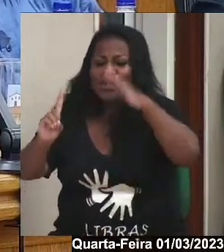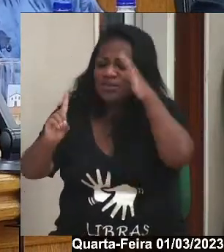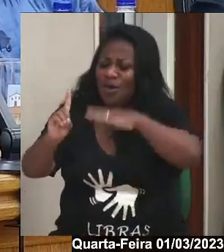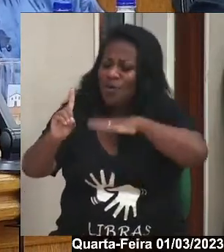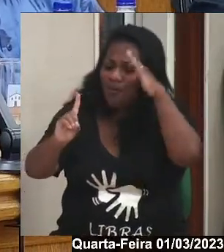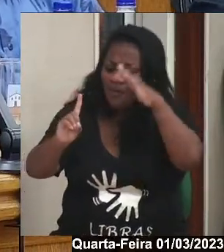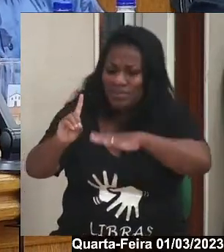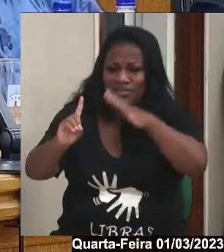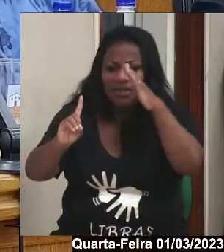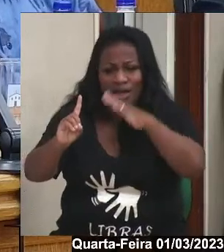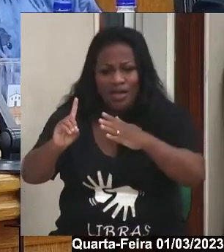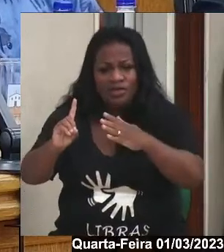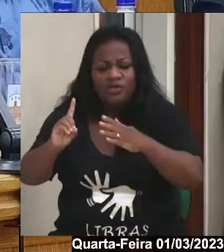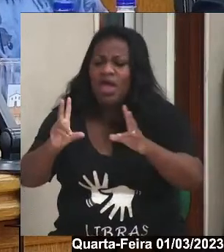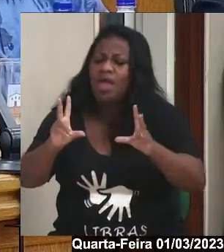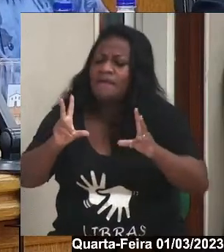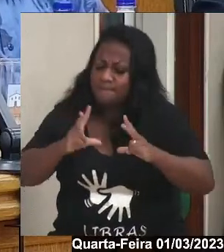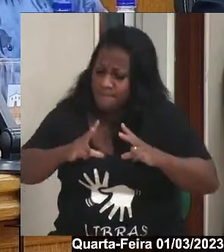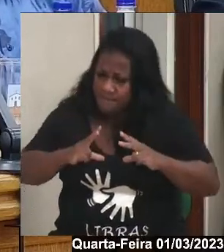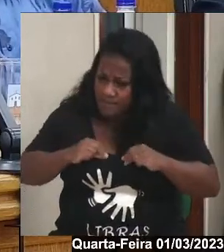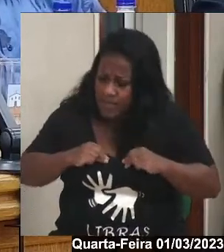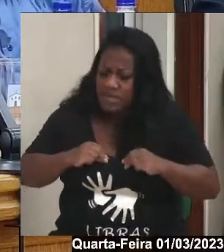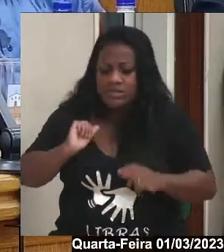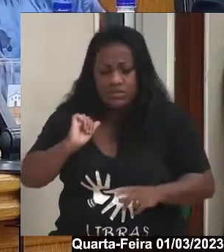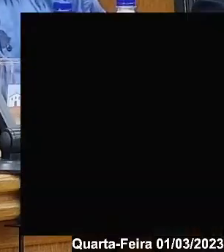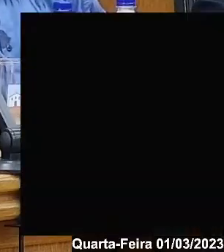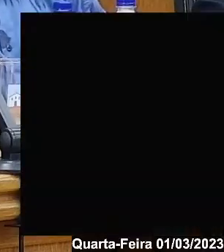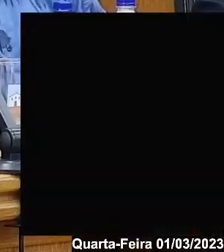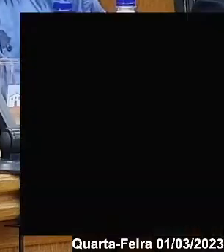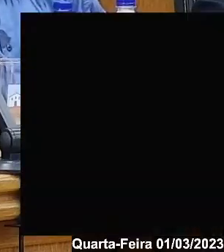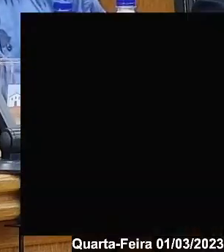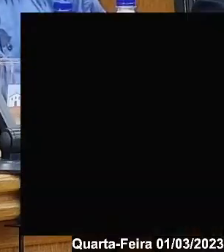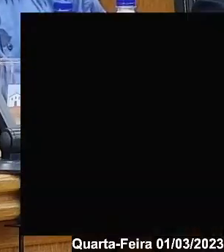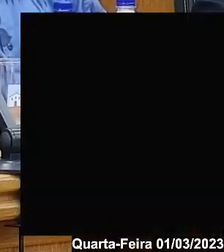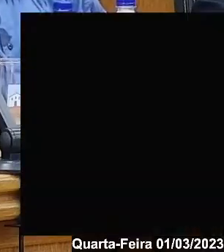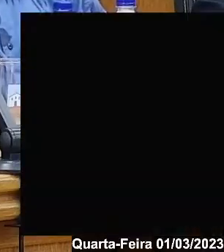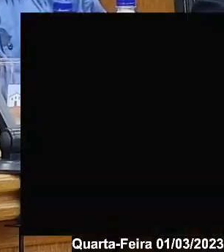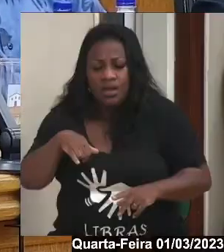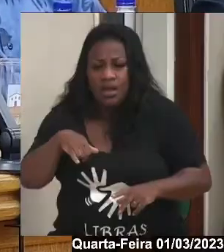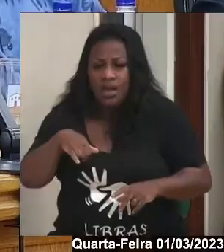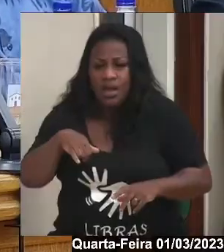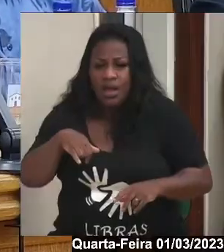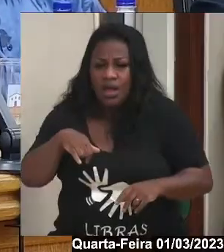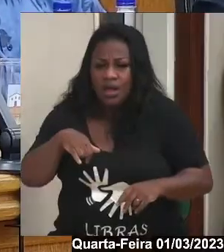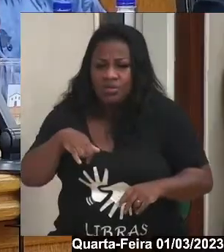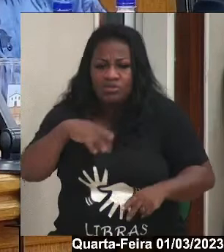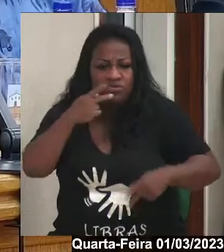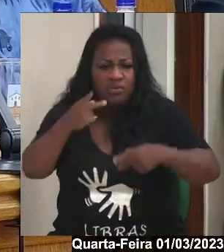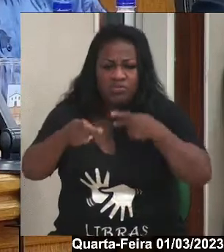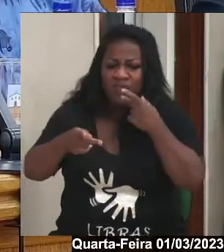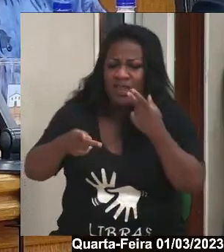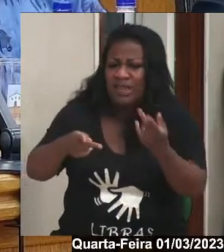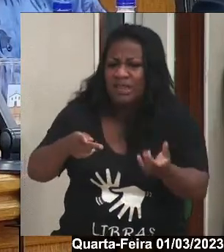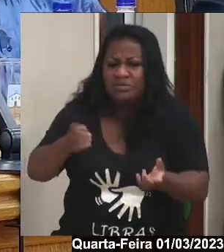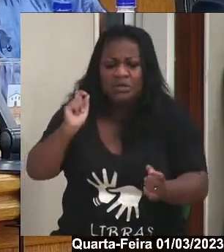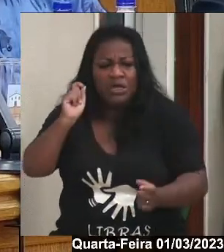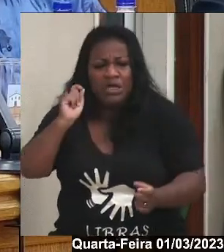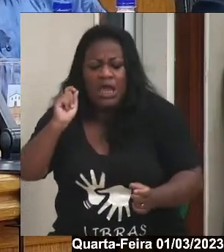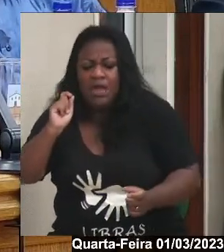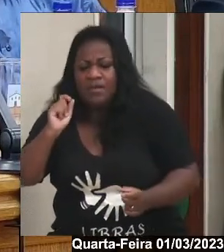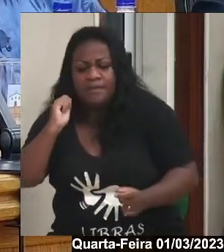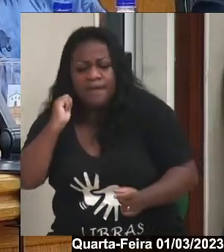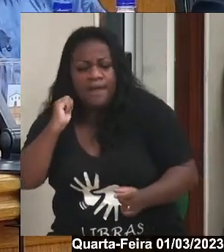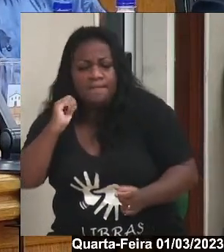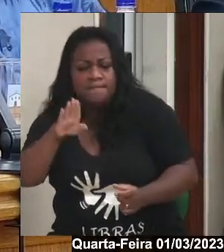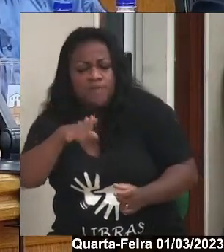homenagem ela é merecida, não porque matou, não matou, enfim, eu